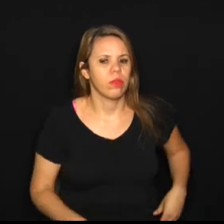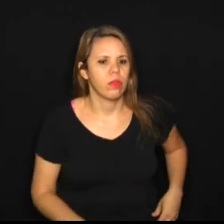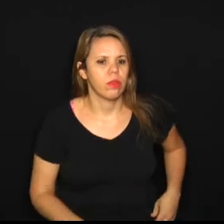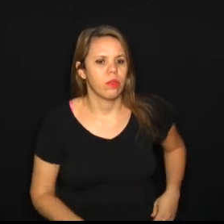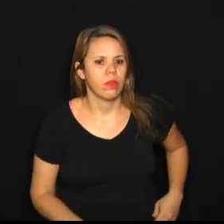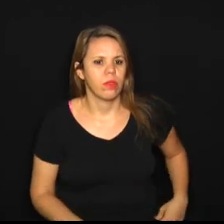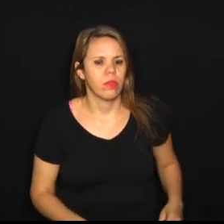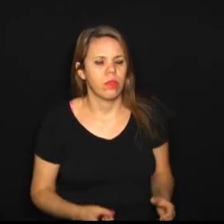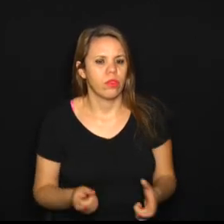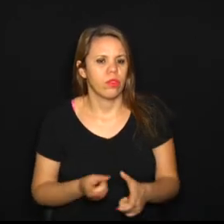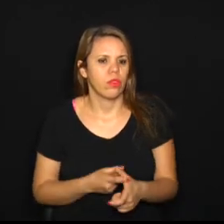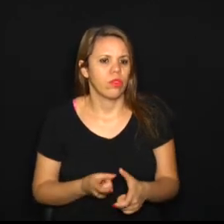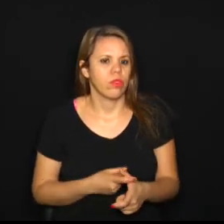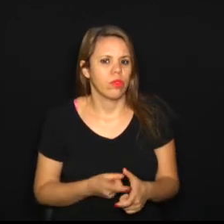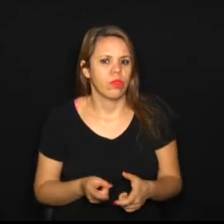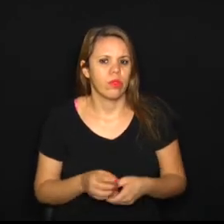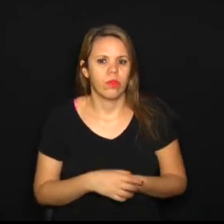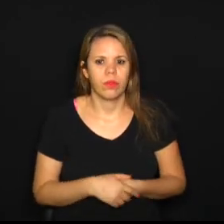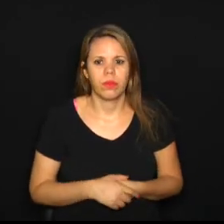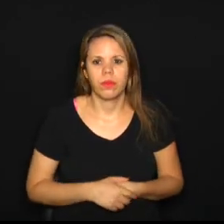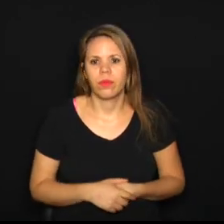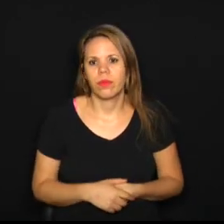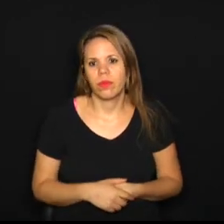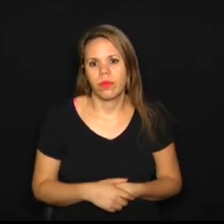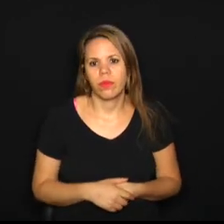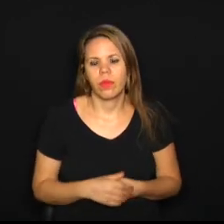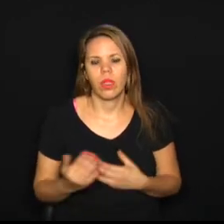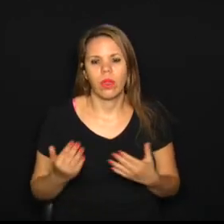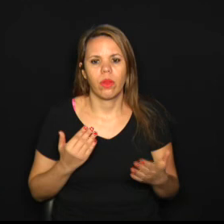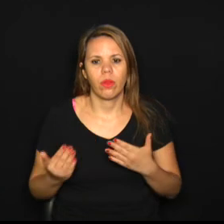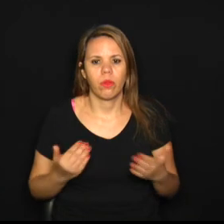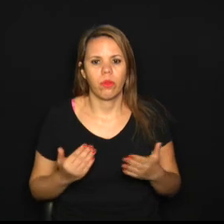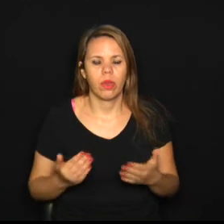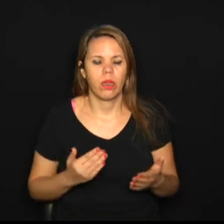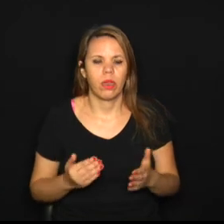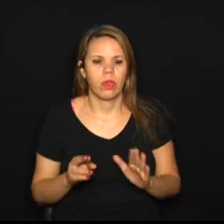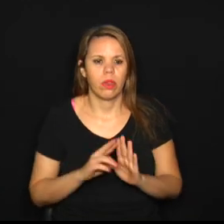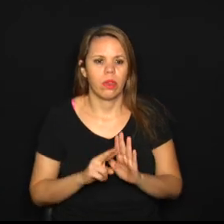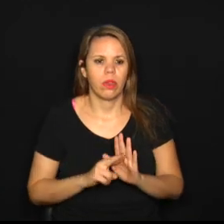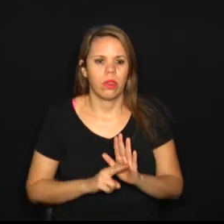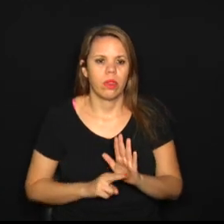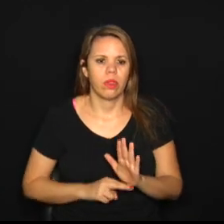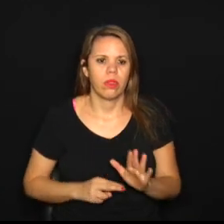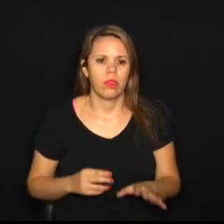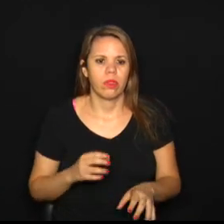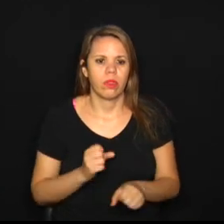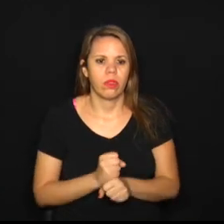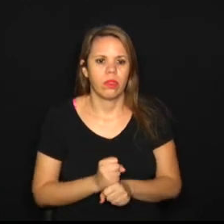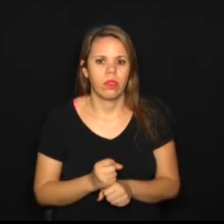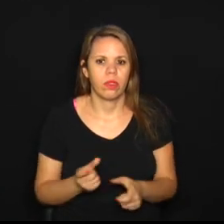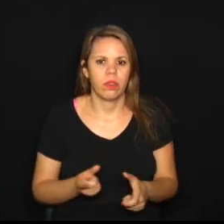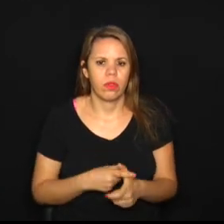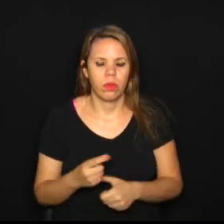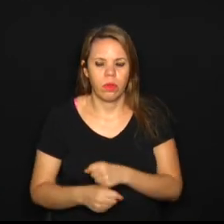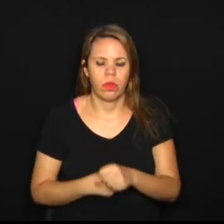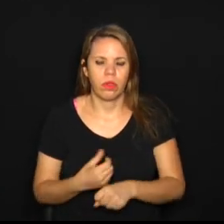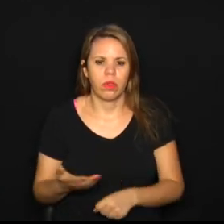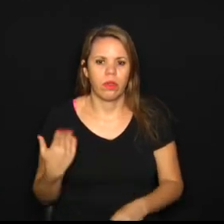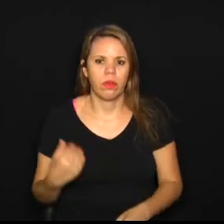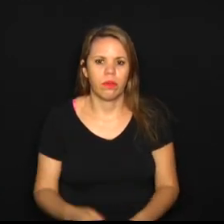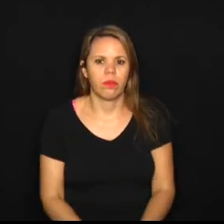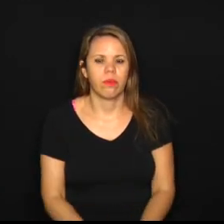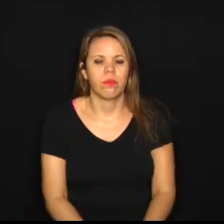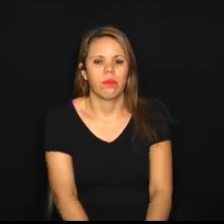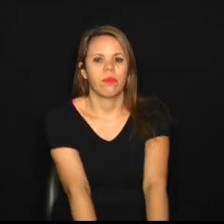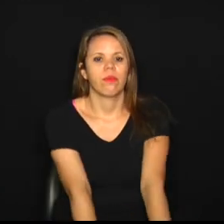no endividamento, quando comparado com a receita corrente líquida e também com o endividamento do ano anterior. Bom,